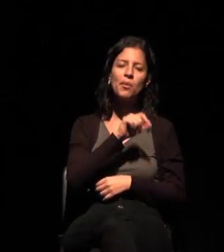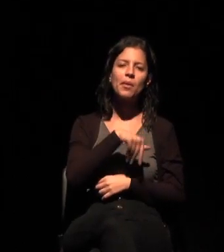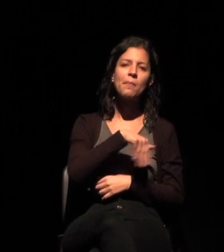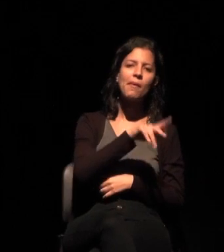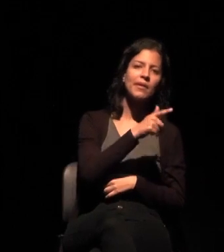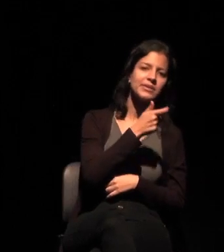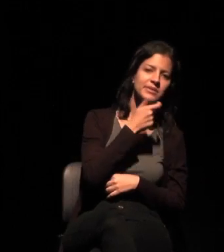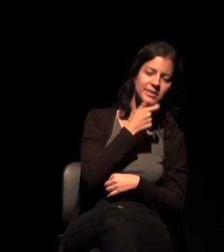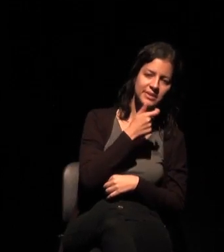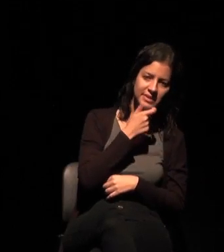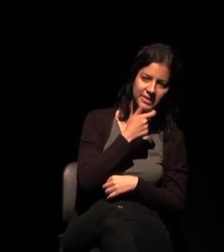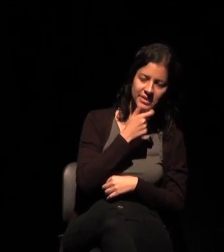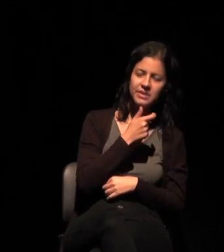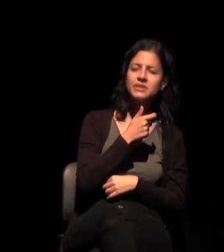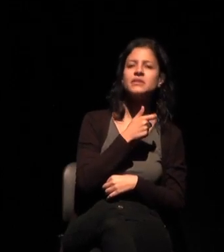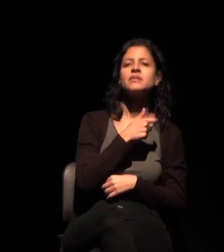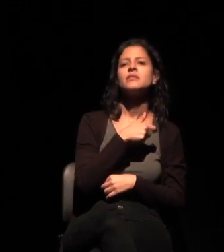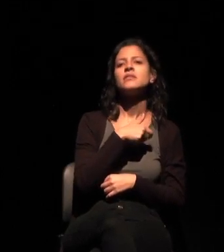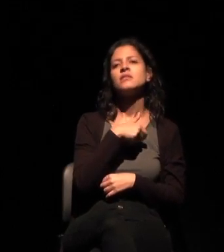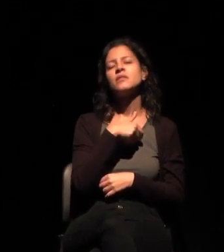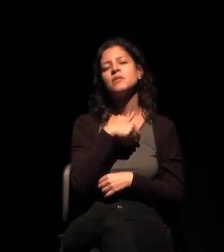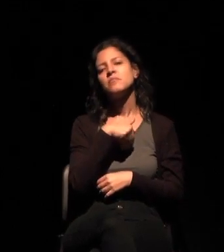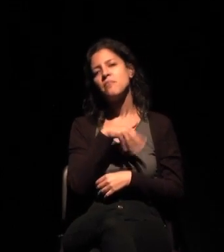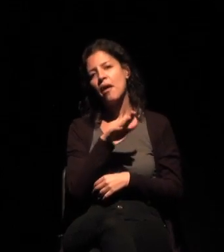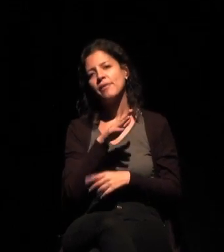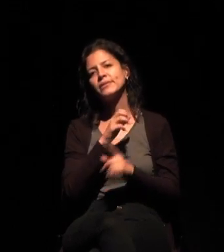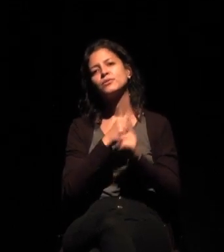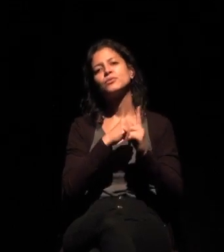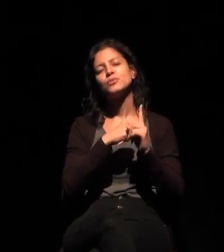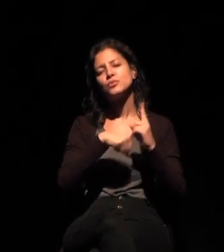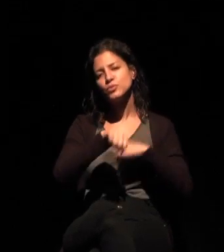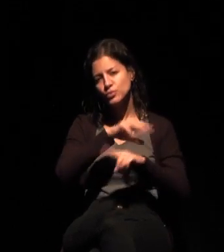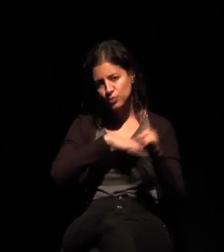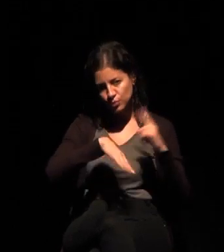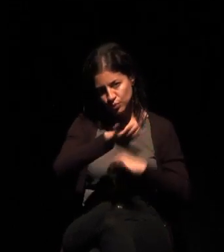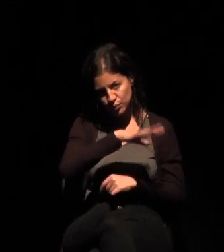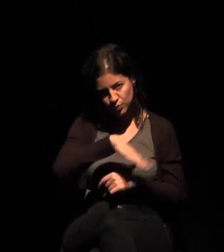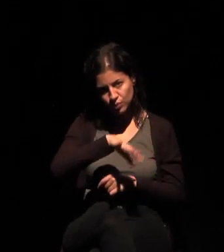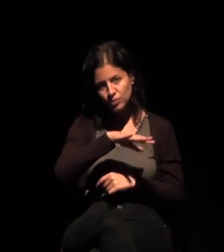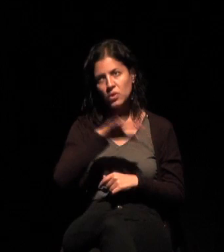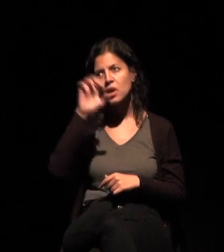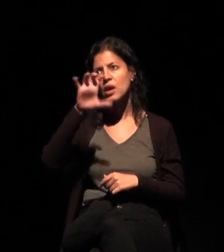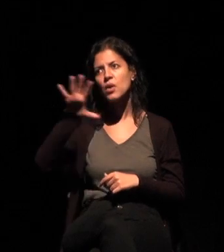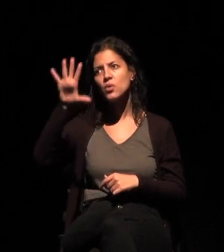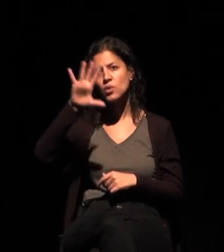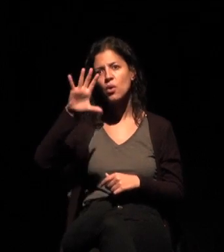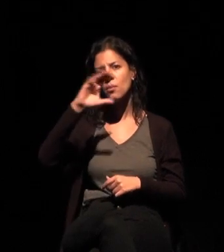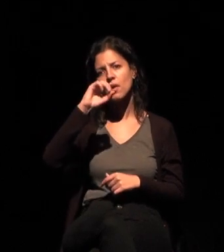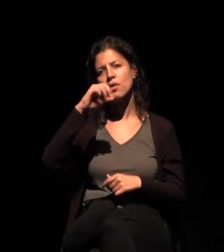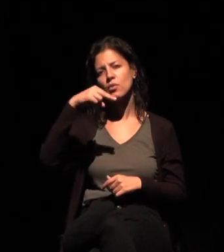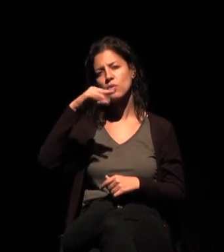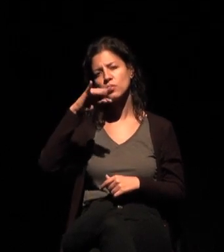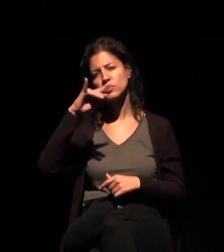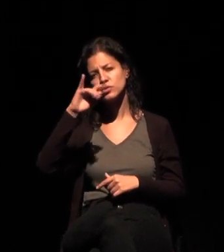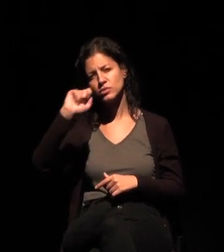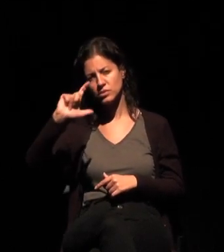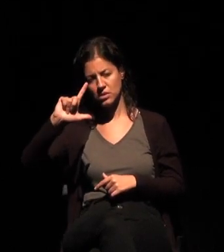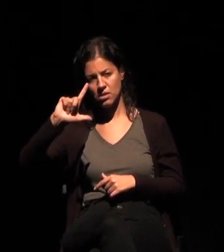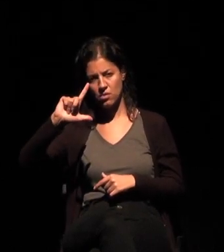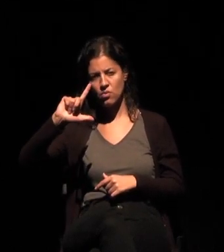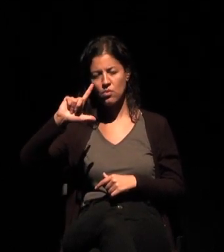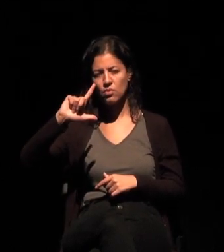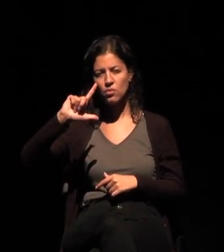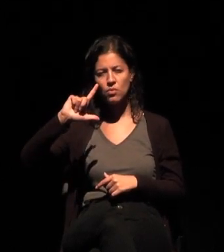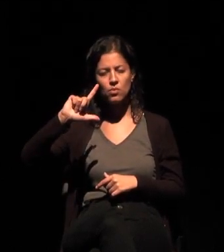a do estado social que nós chamamos a europa continental quando diz apresentar no